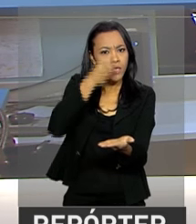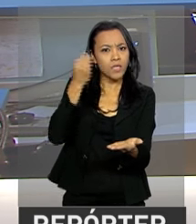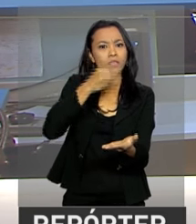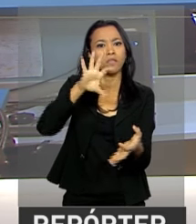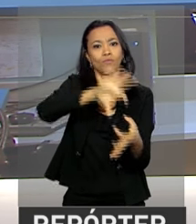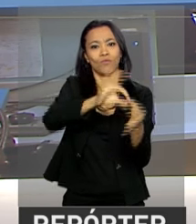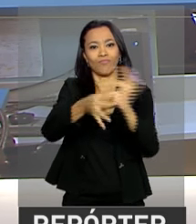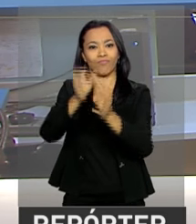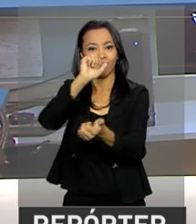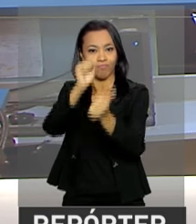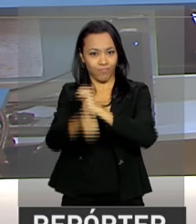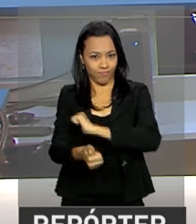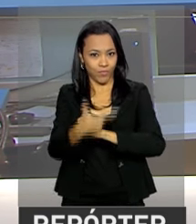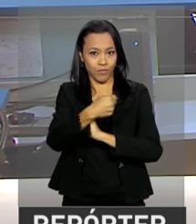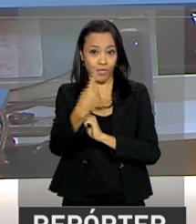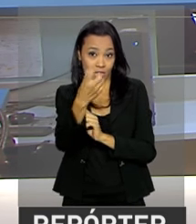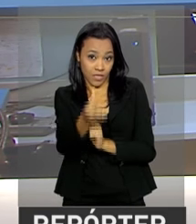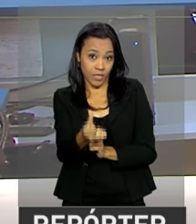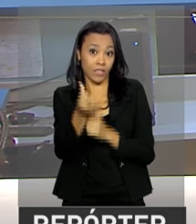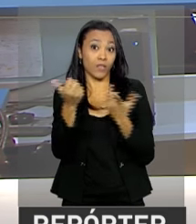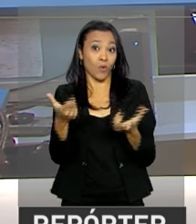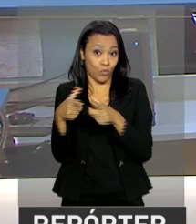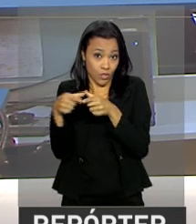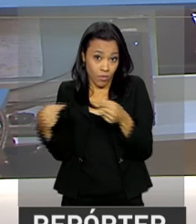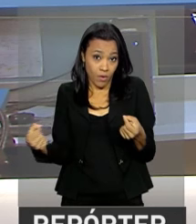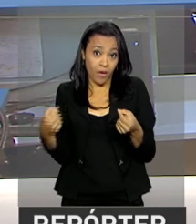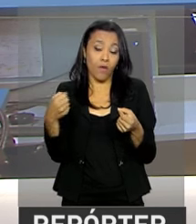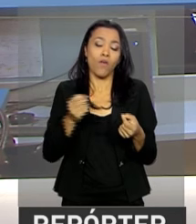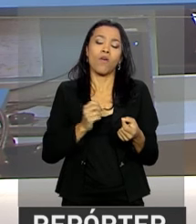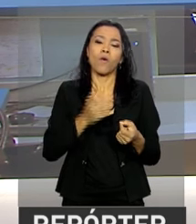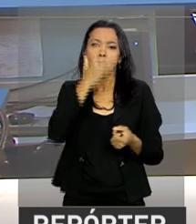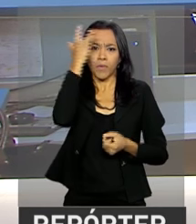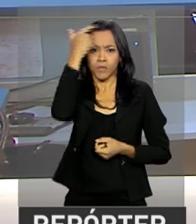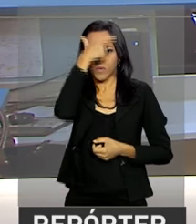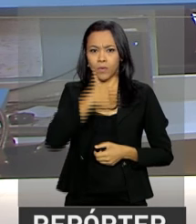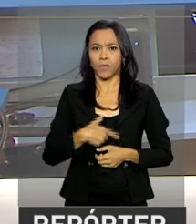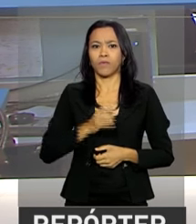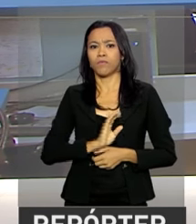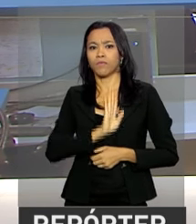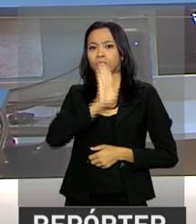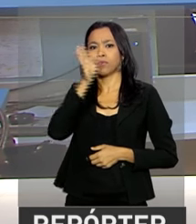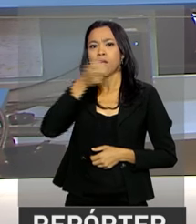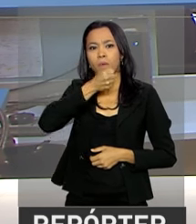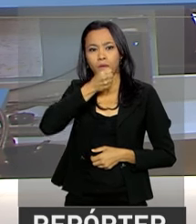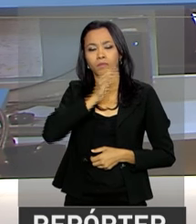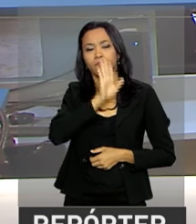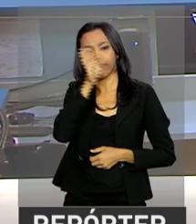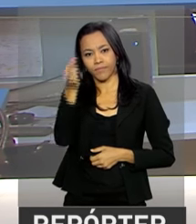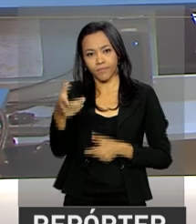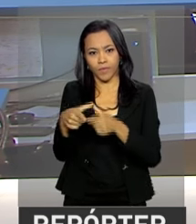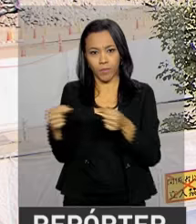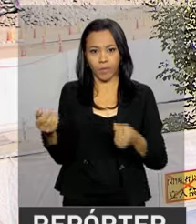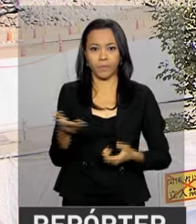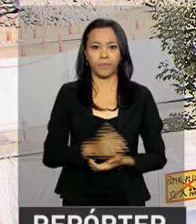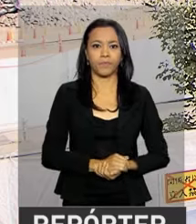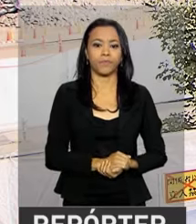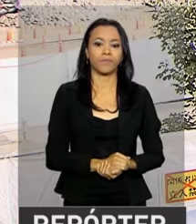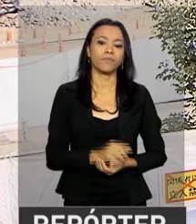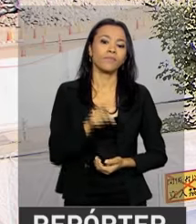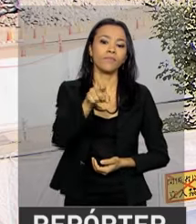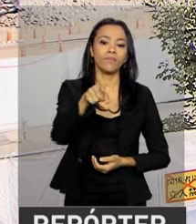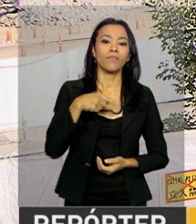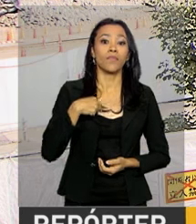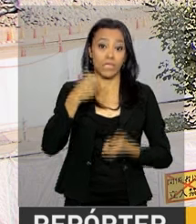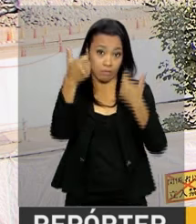2016 com os japoneses os detalhes com o enviado especial ao japão joão pedro neto o